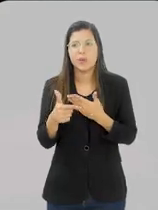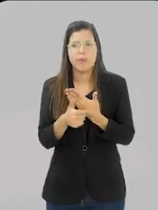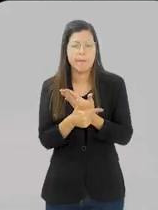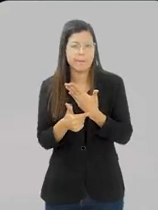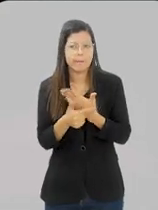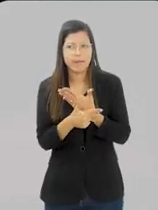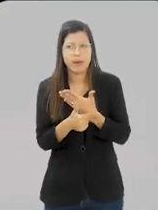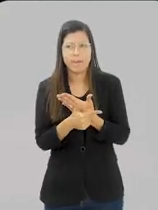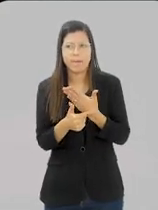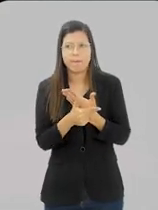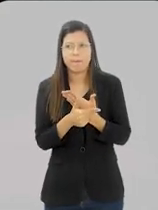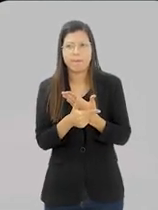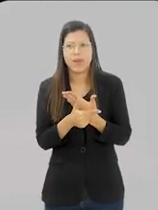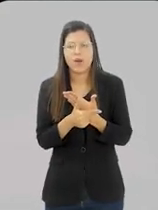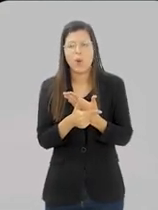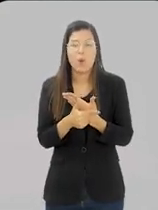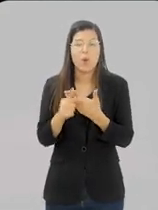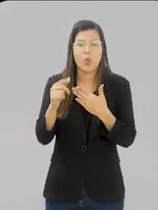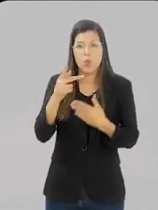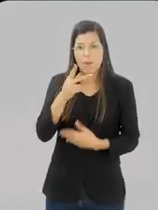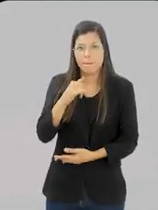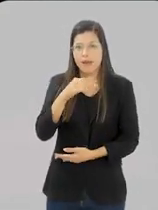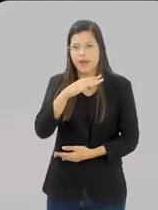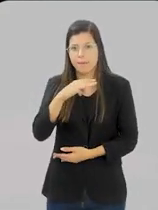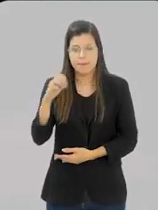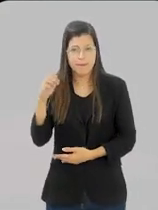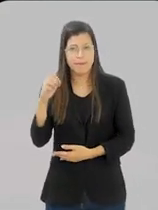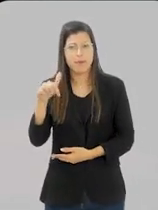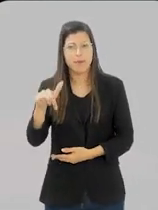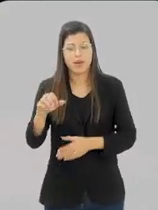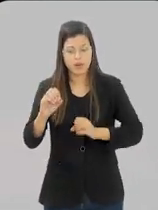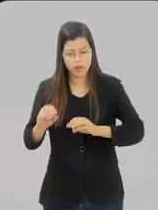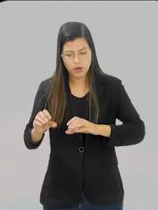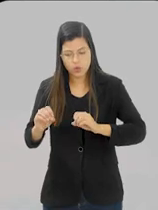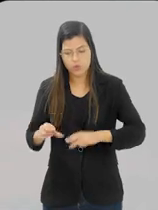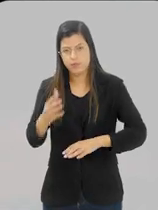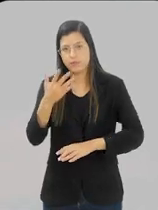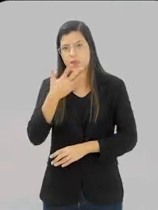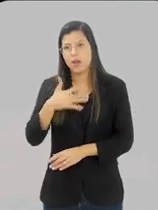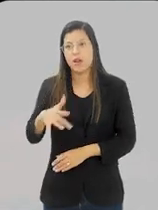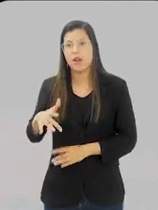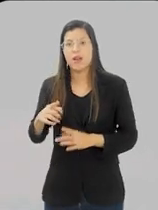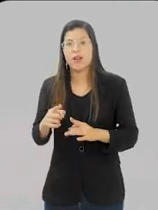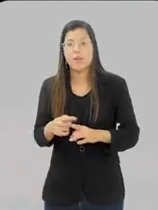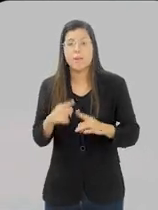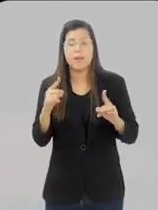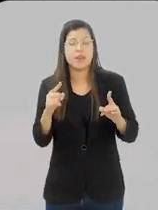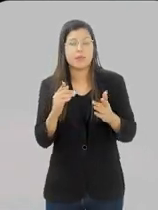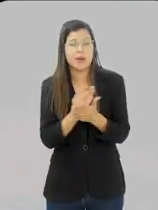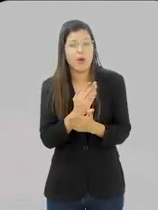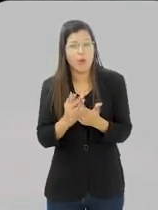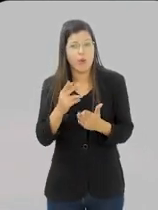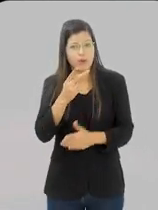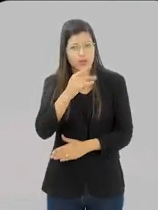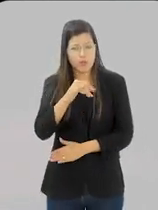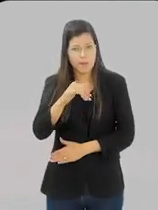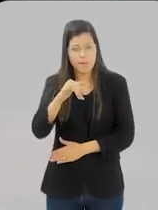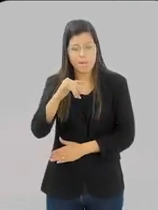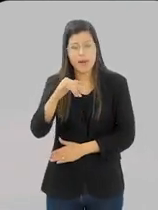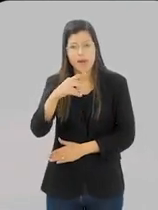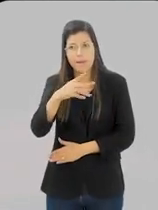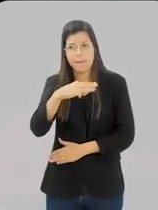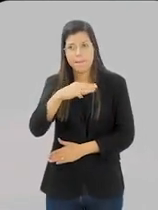papel e o dia a dia dos pais na educação das crianças. Mas para muitos pais, num primeiro